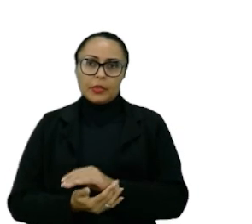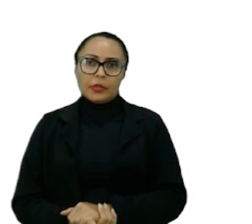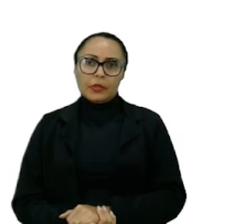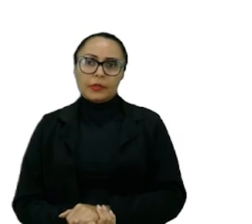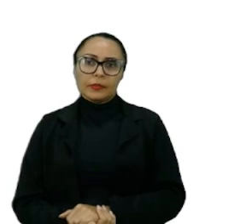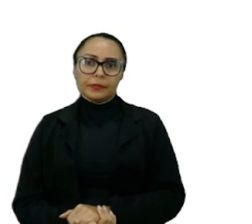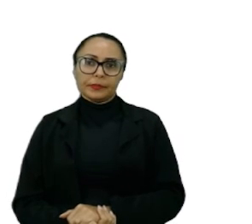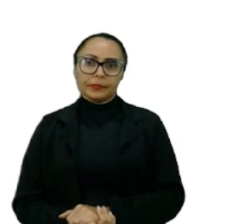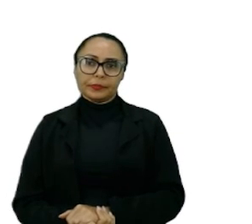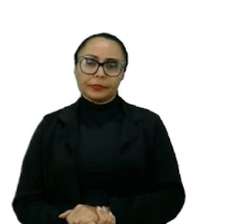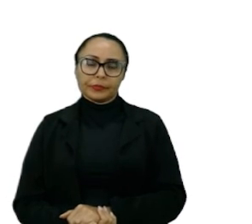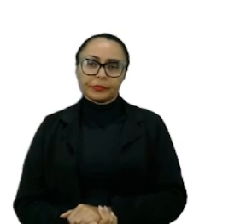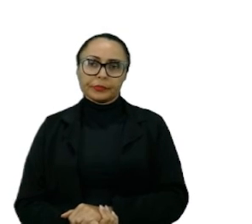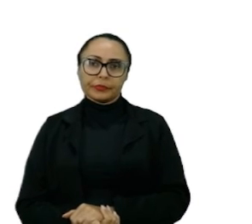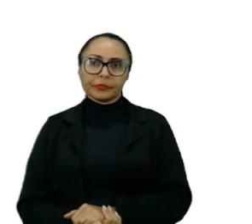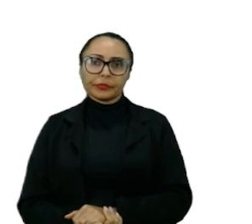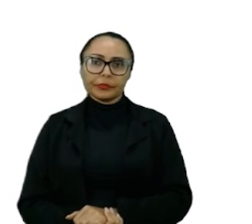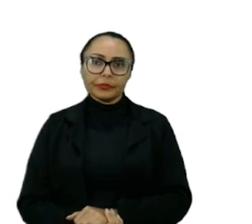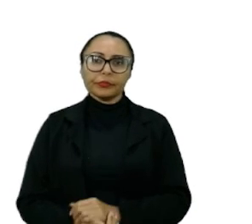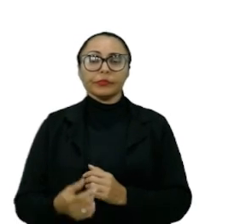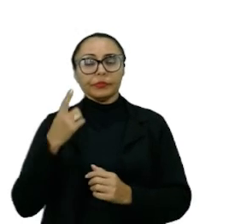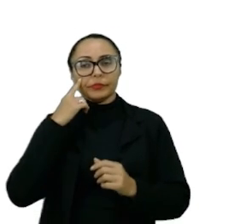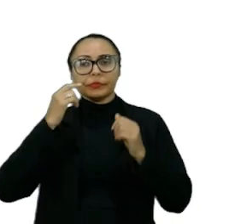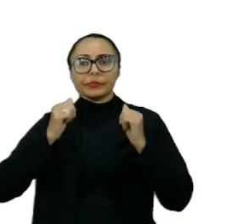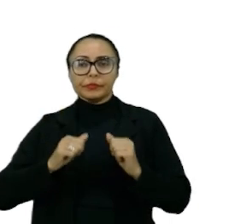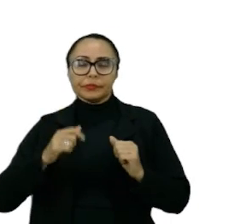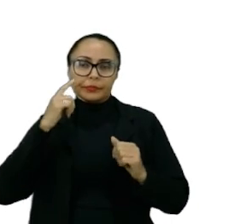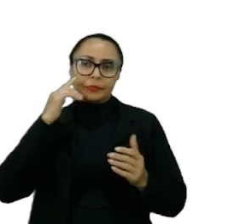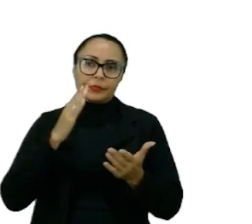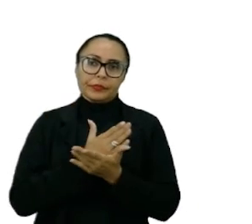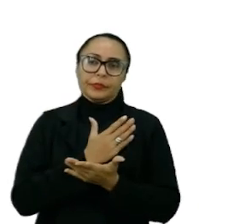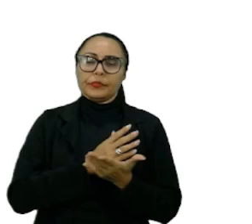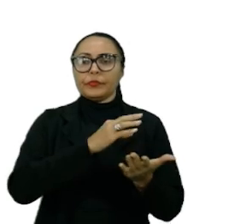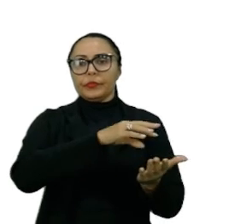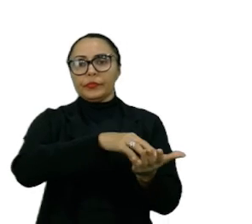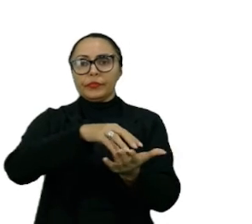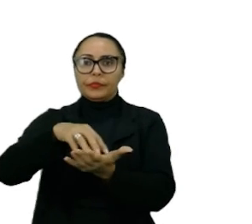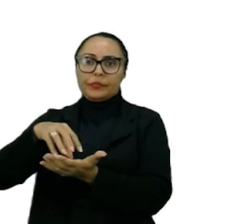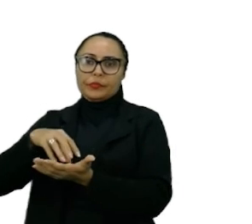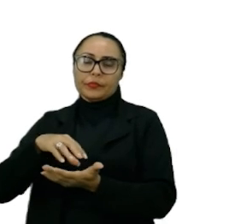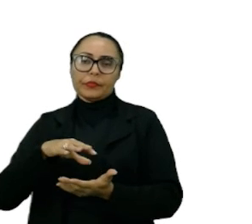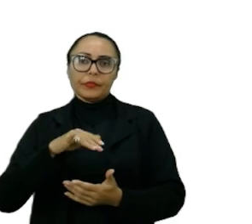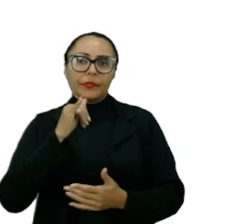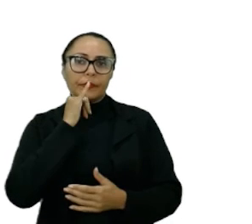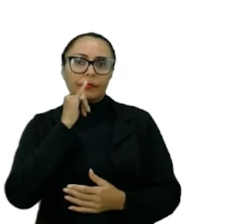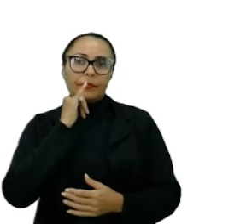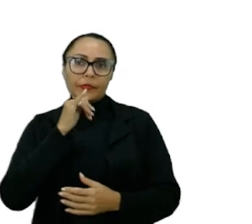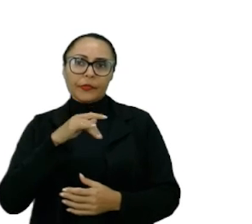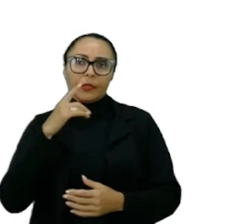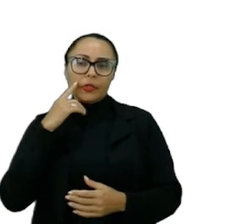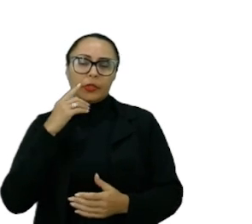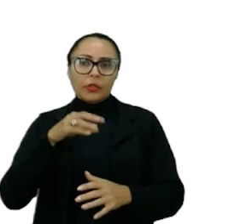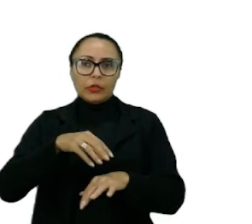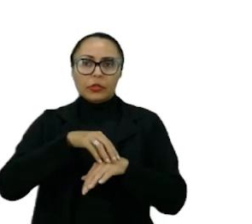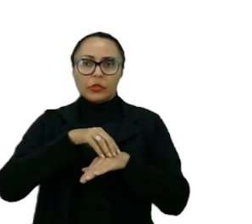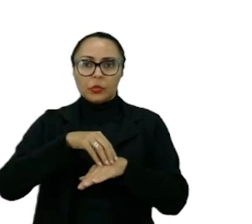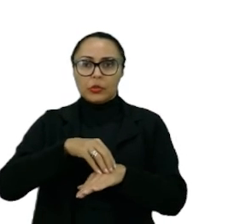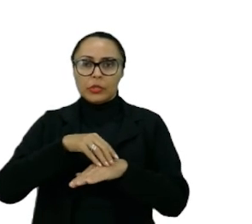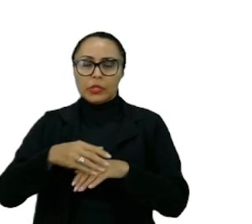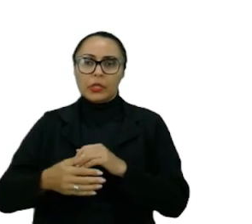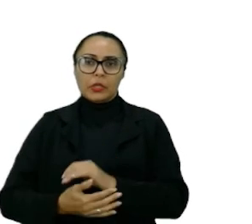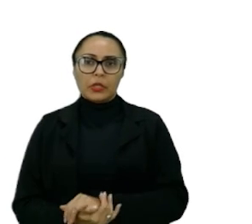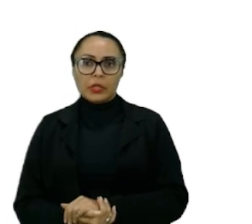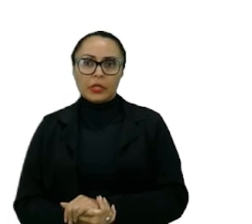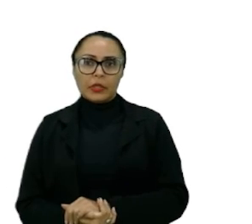Na cadeia de suprimentos, ele pode pegar alguns setores, por exemplo, transporte de cargas, forças e